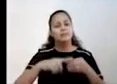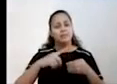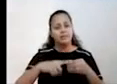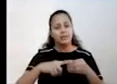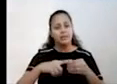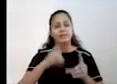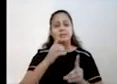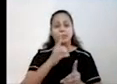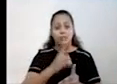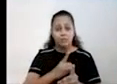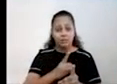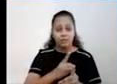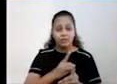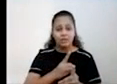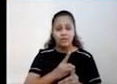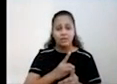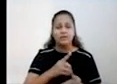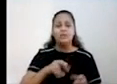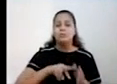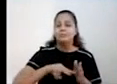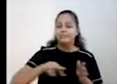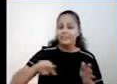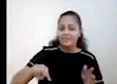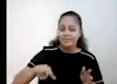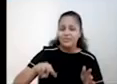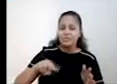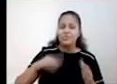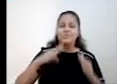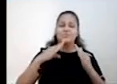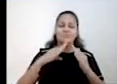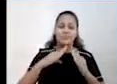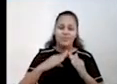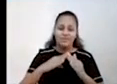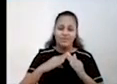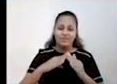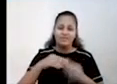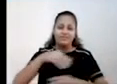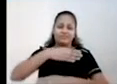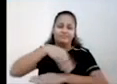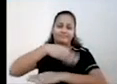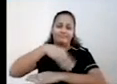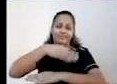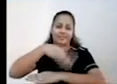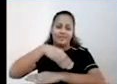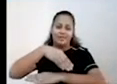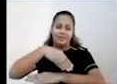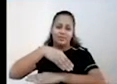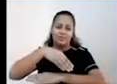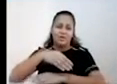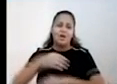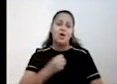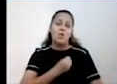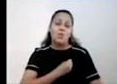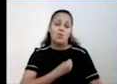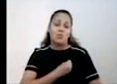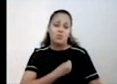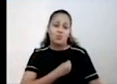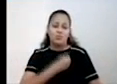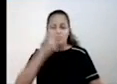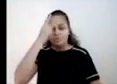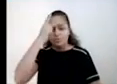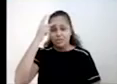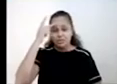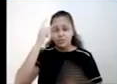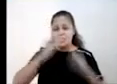nas cidades encontramos também muitas pessoas morando na rua. São os sem-teto. O número de moradores de rua